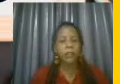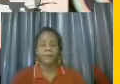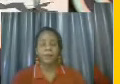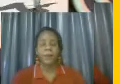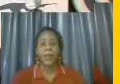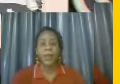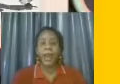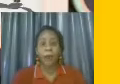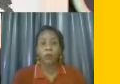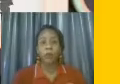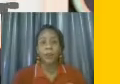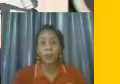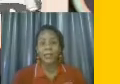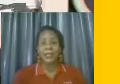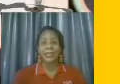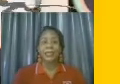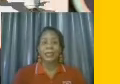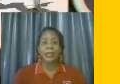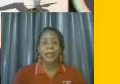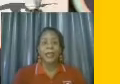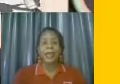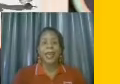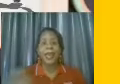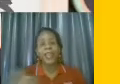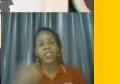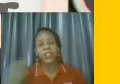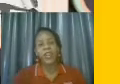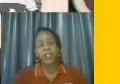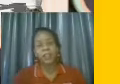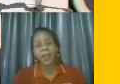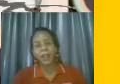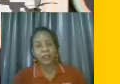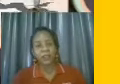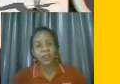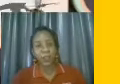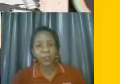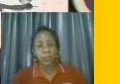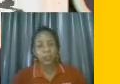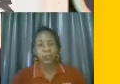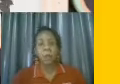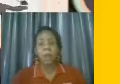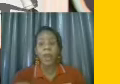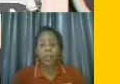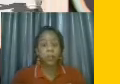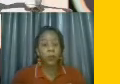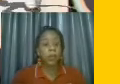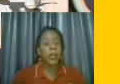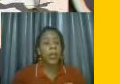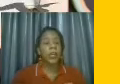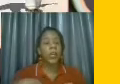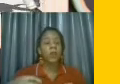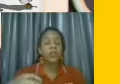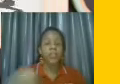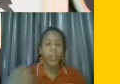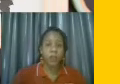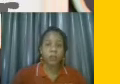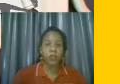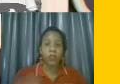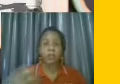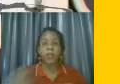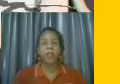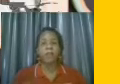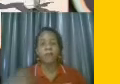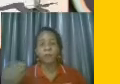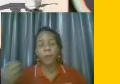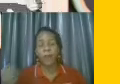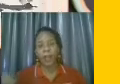ele estava na Casa Grande. A cultura brasileira, ela é recheada de marcas africanas, então mesmo que os negros